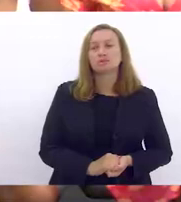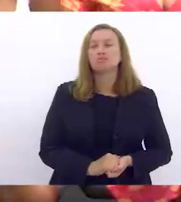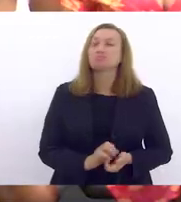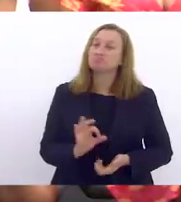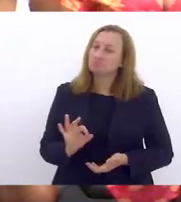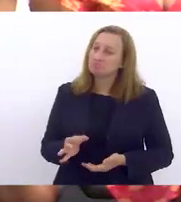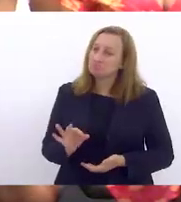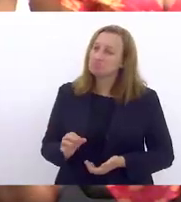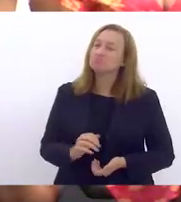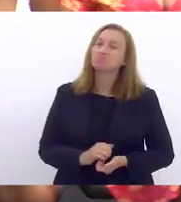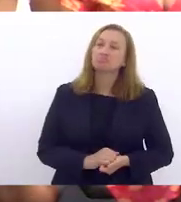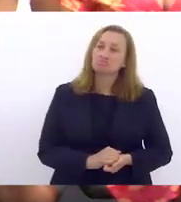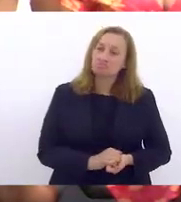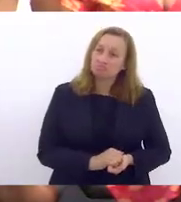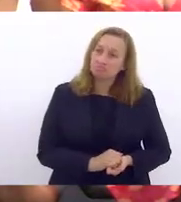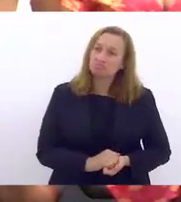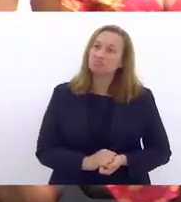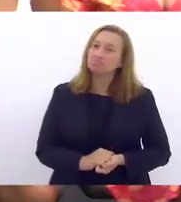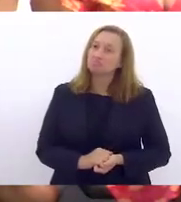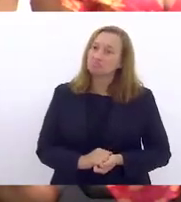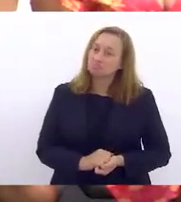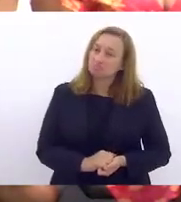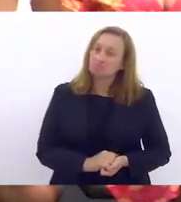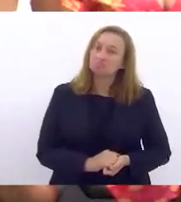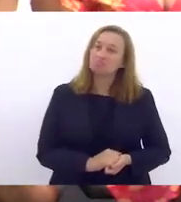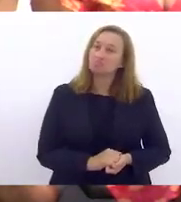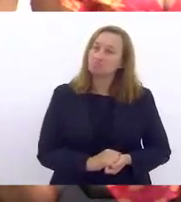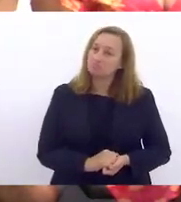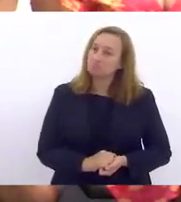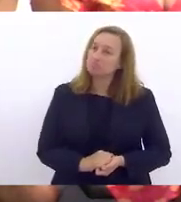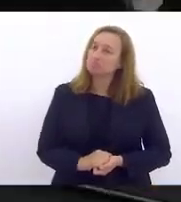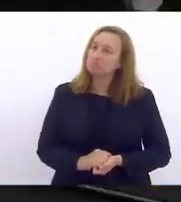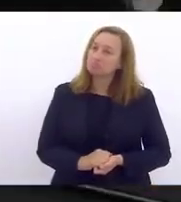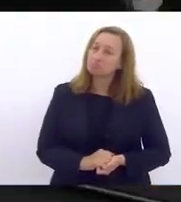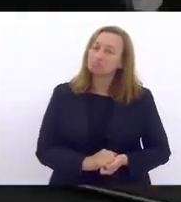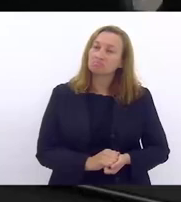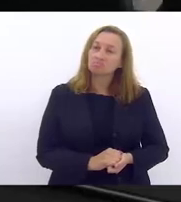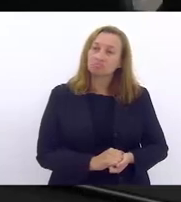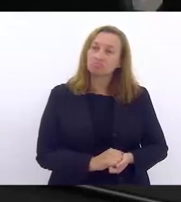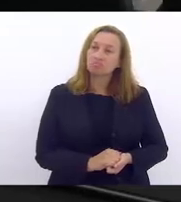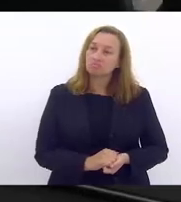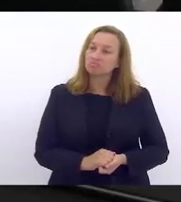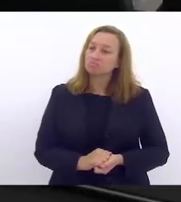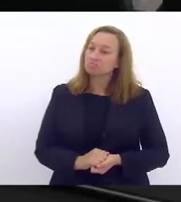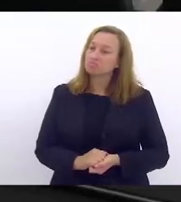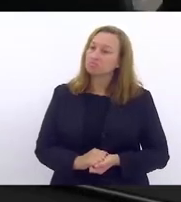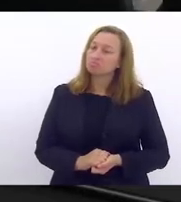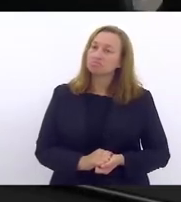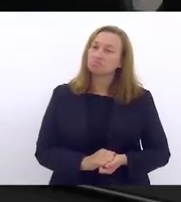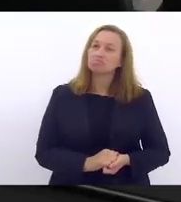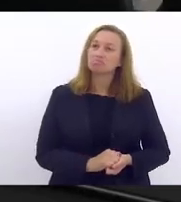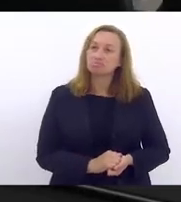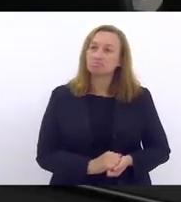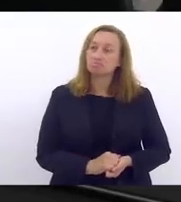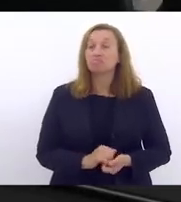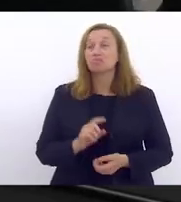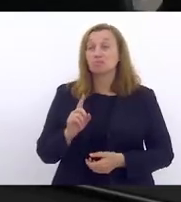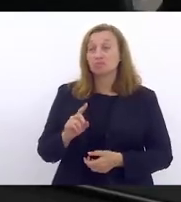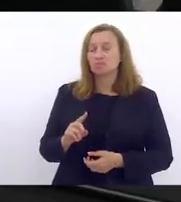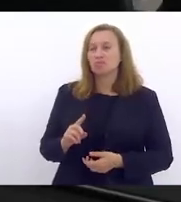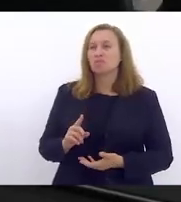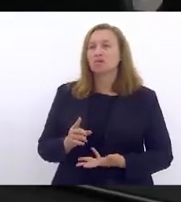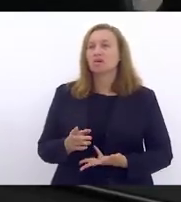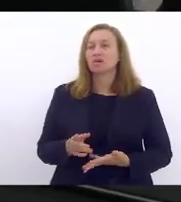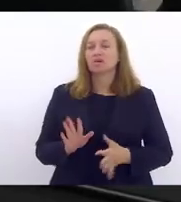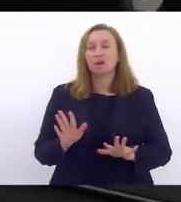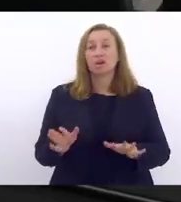Exatamente. Considerar que, para abrir um procedimento, a palavra da mulher é o suficiente. Isso